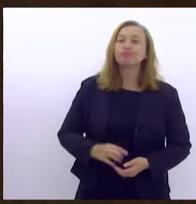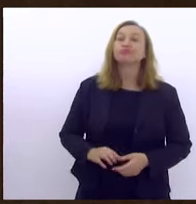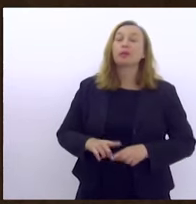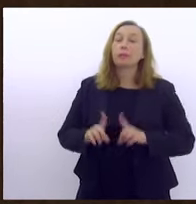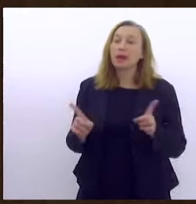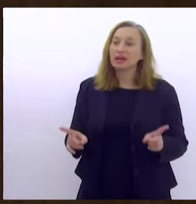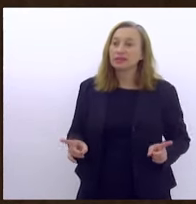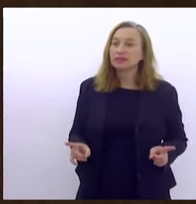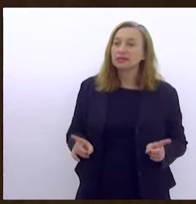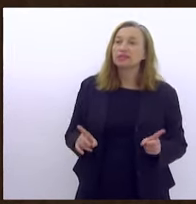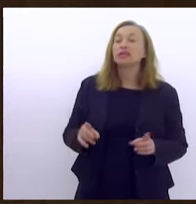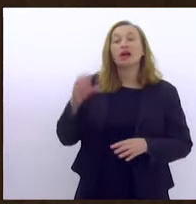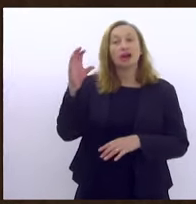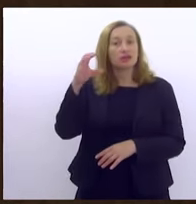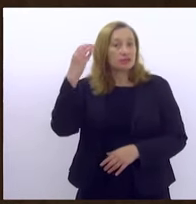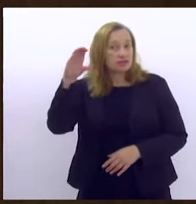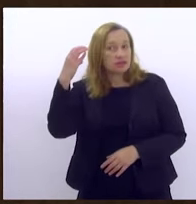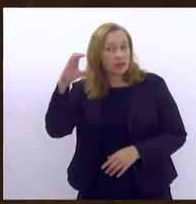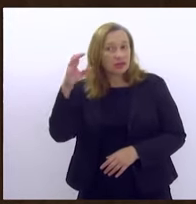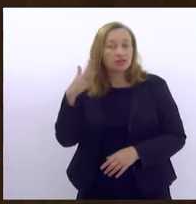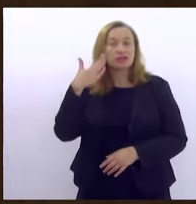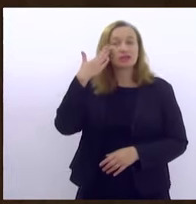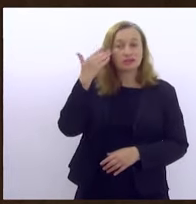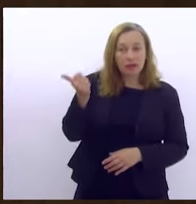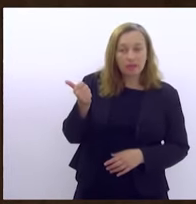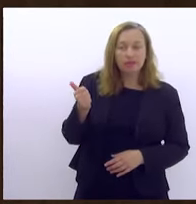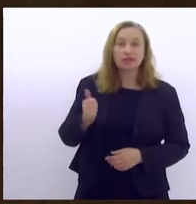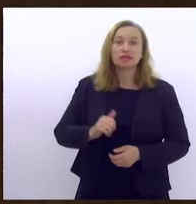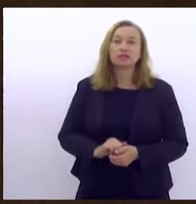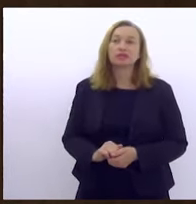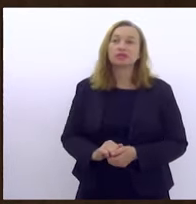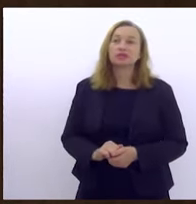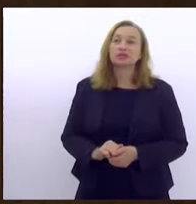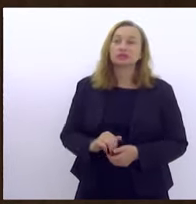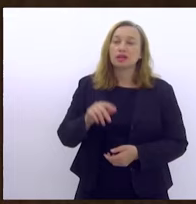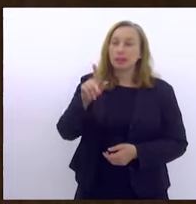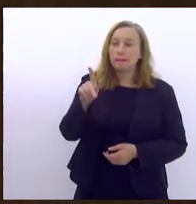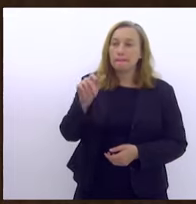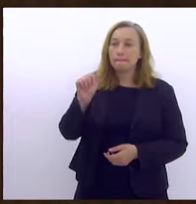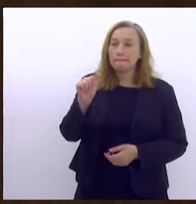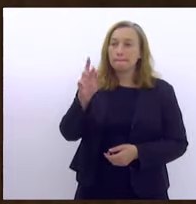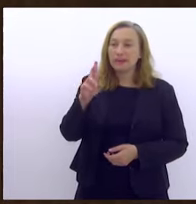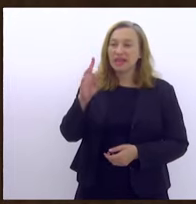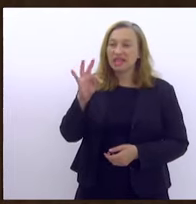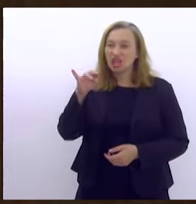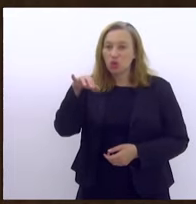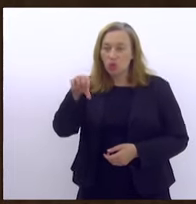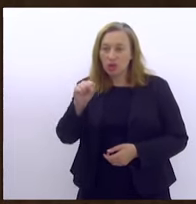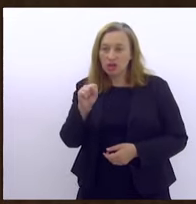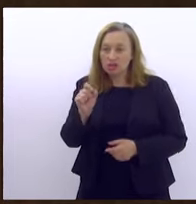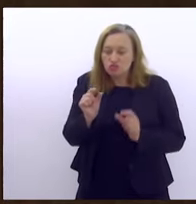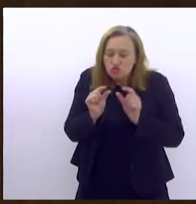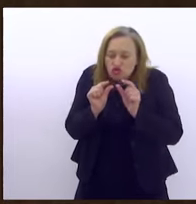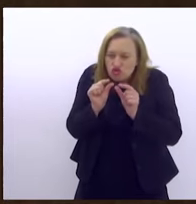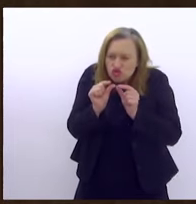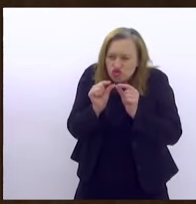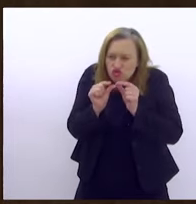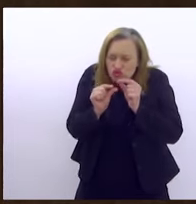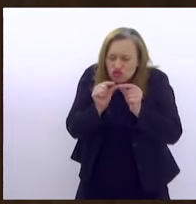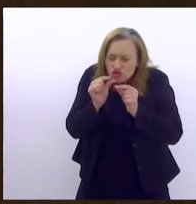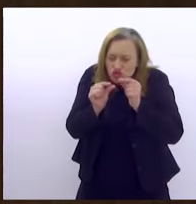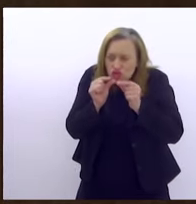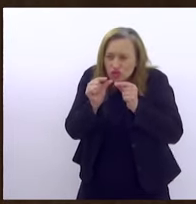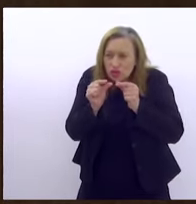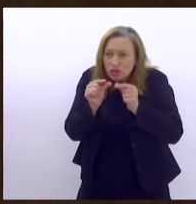Mas também, na ciência, sabe ela que nas partículas infinitamente pequenas, quando você